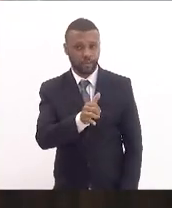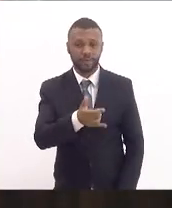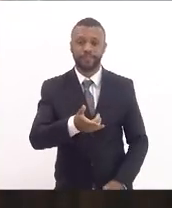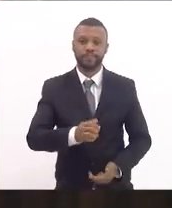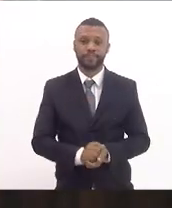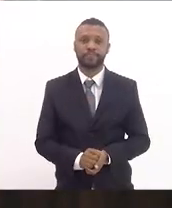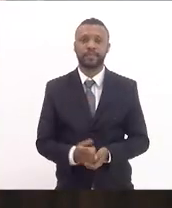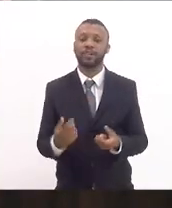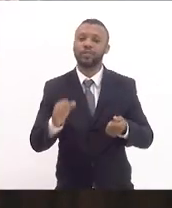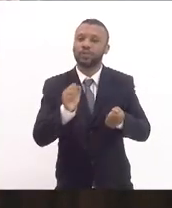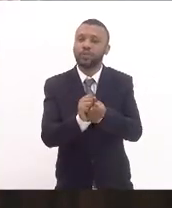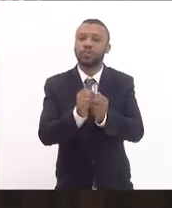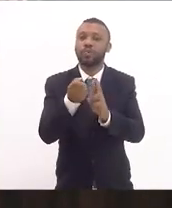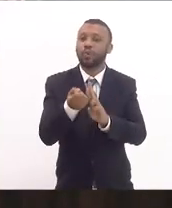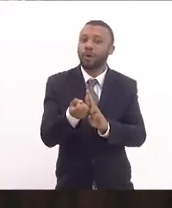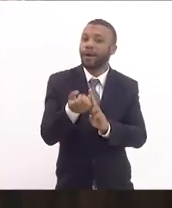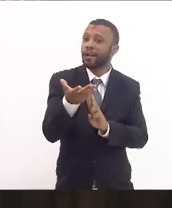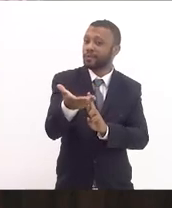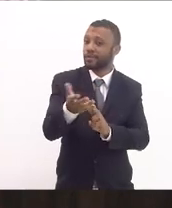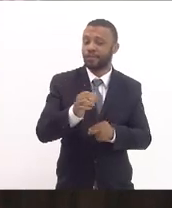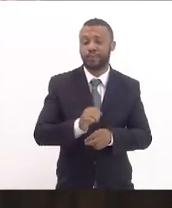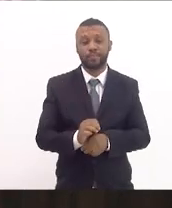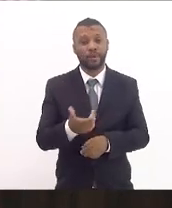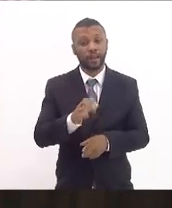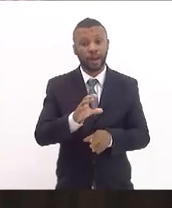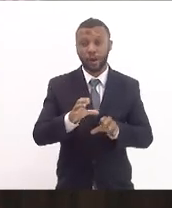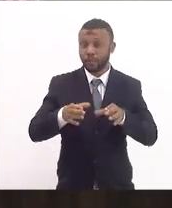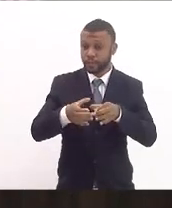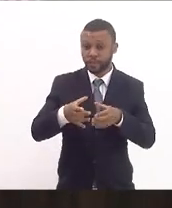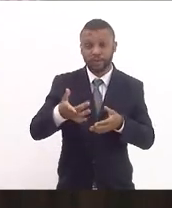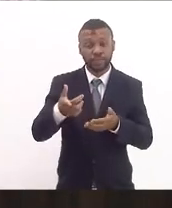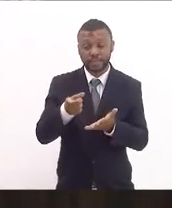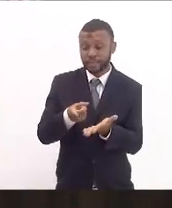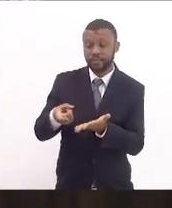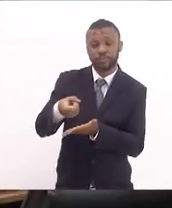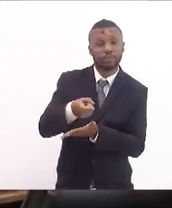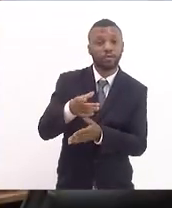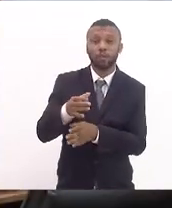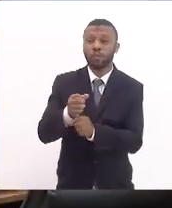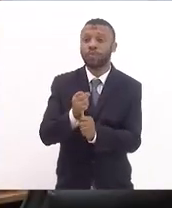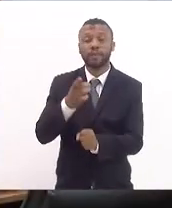relator e ela começou a interpretação Deputado Luiz Paulo